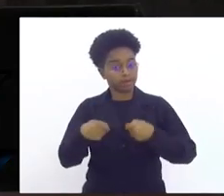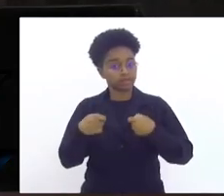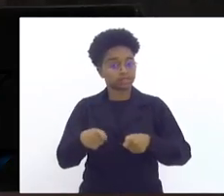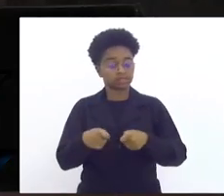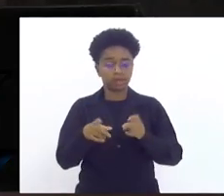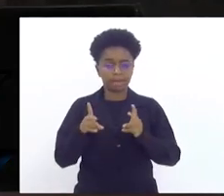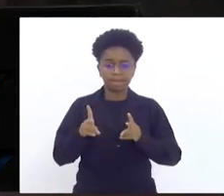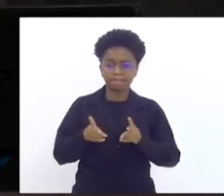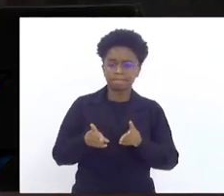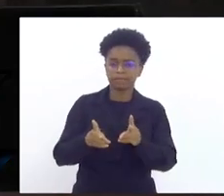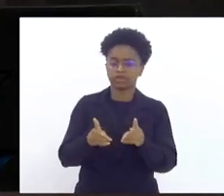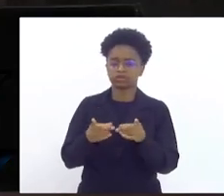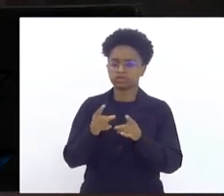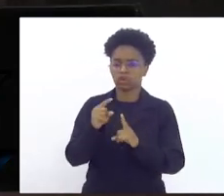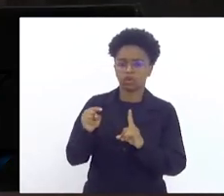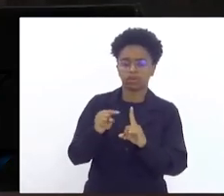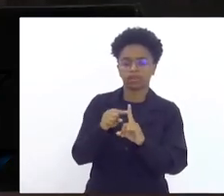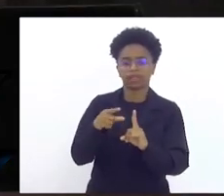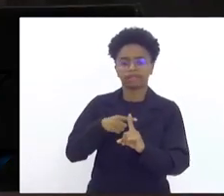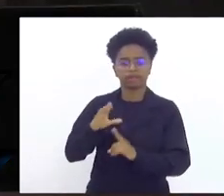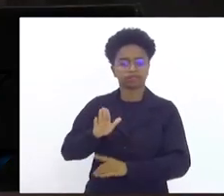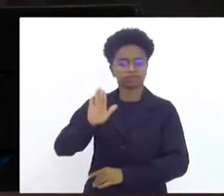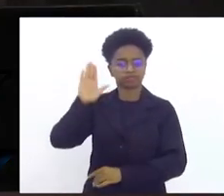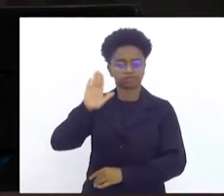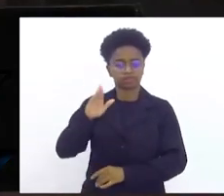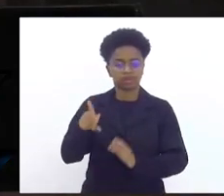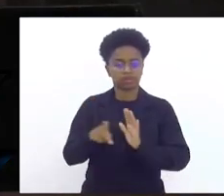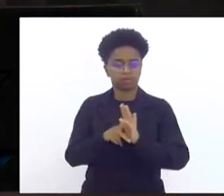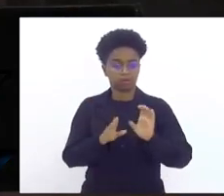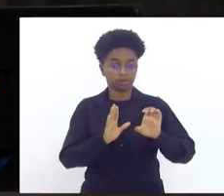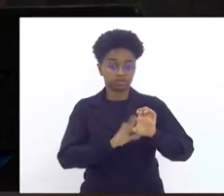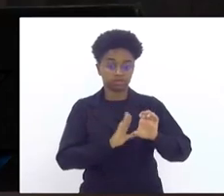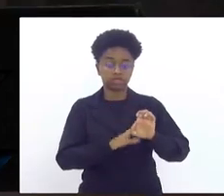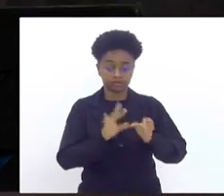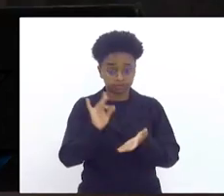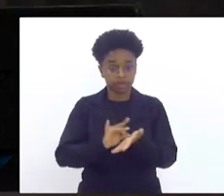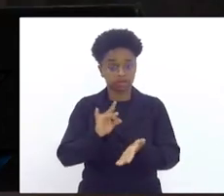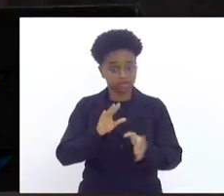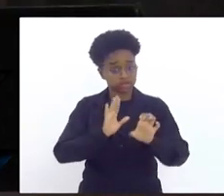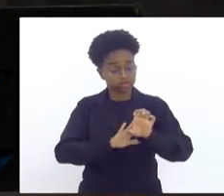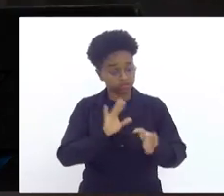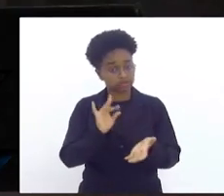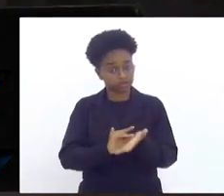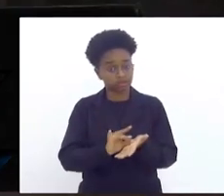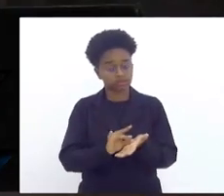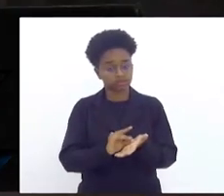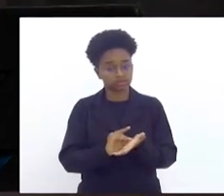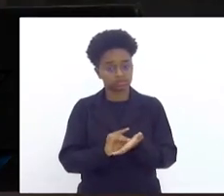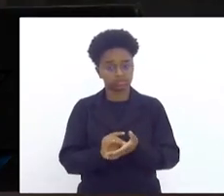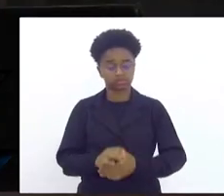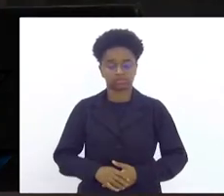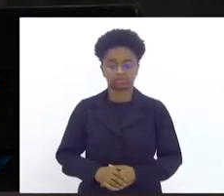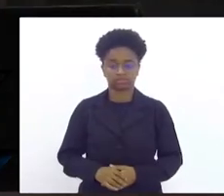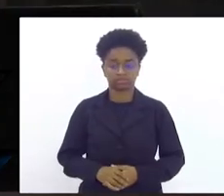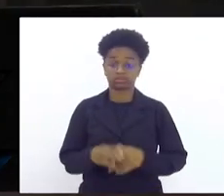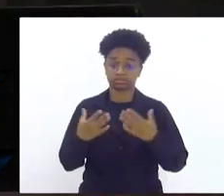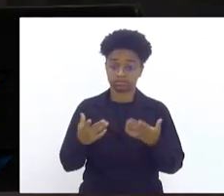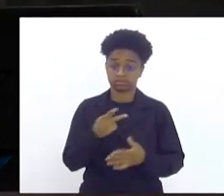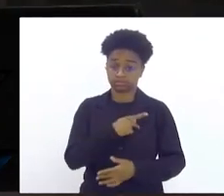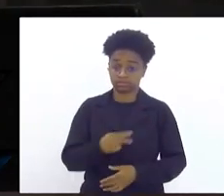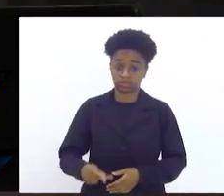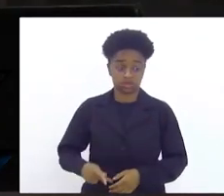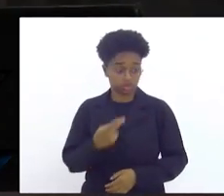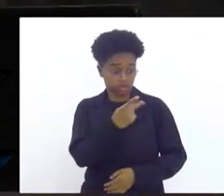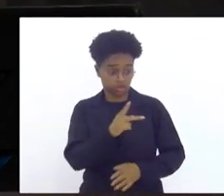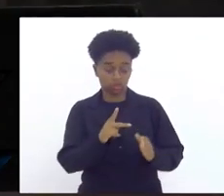nesse mesmo intento haja uma candidatura da esquerda da esquerda de verdade e aí Presidente o vosso